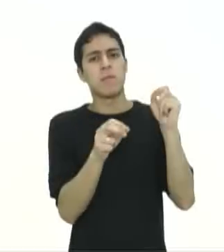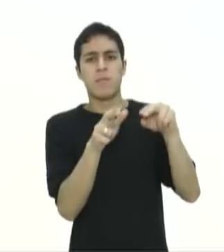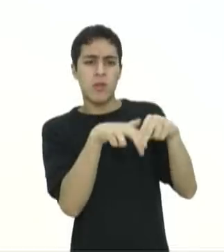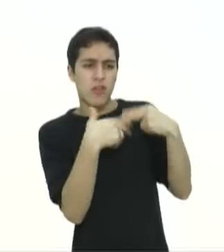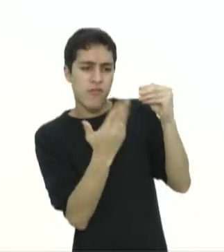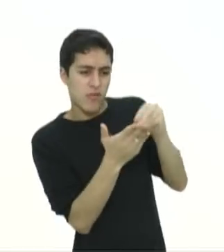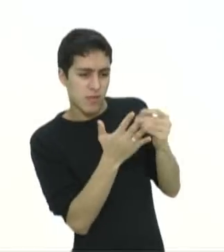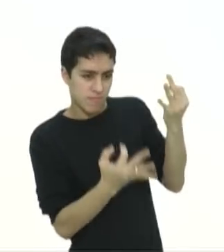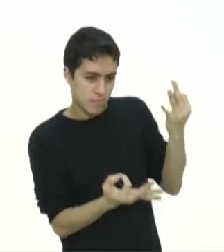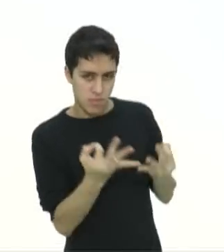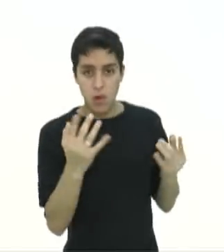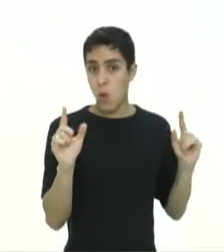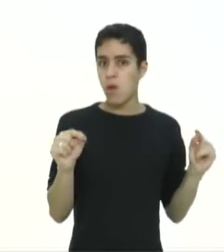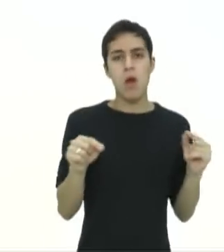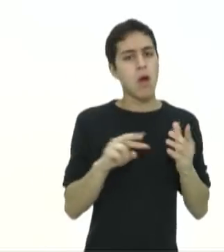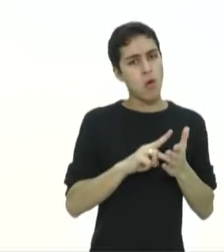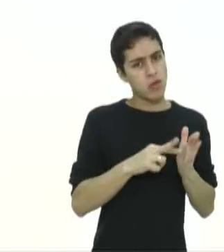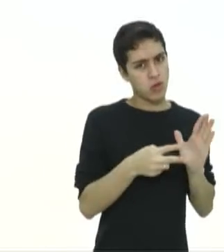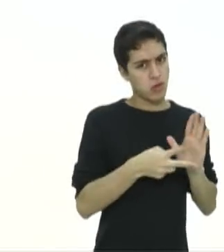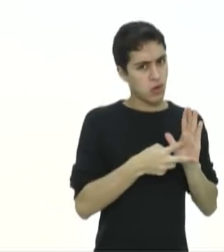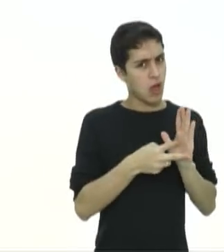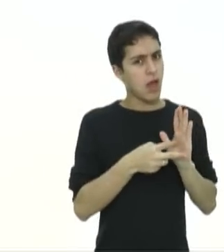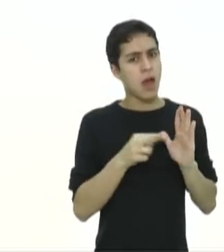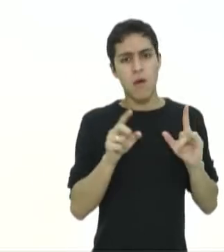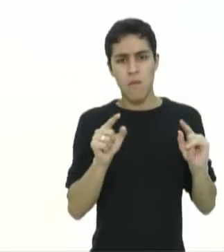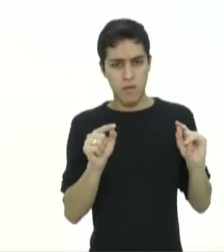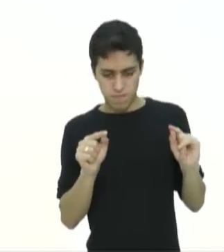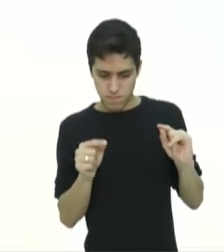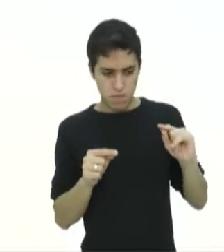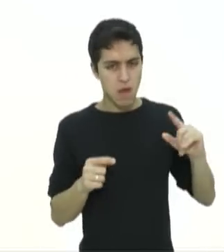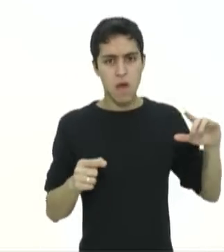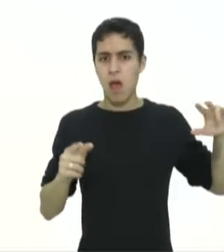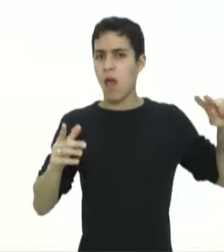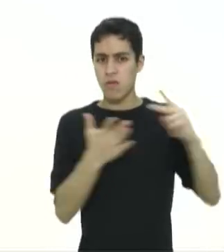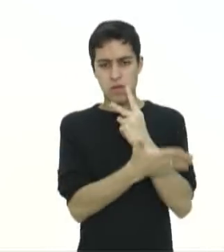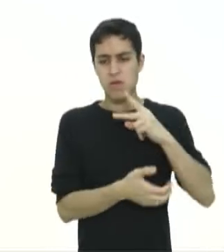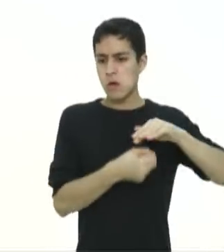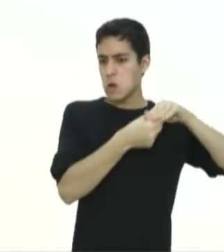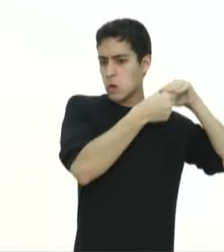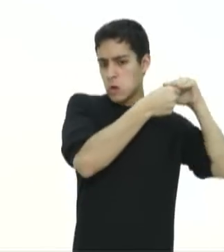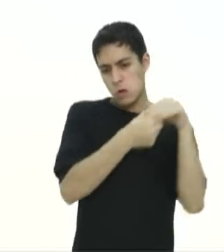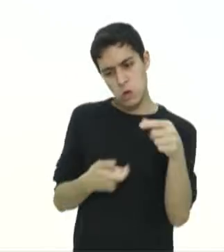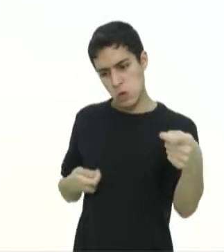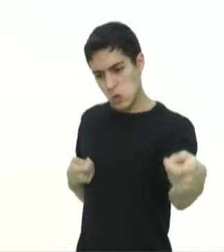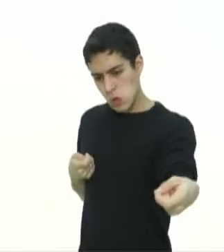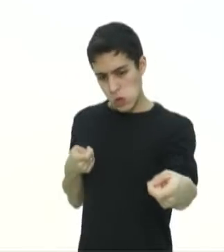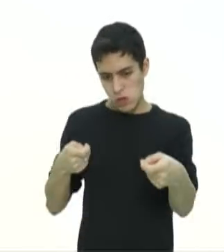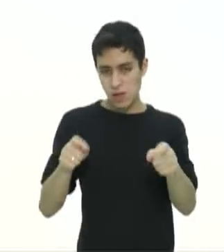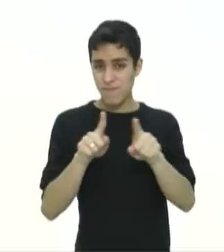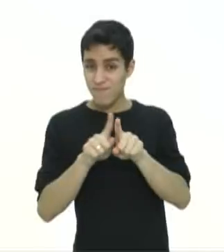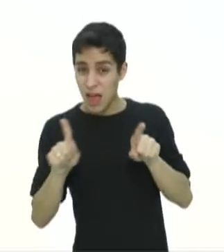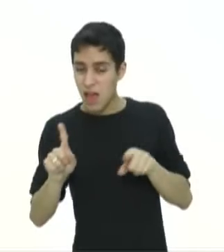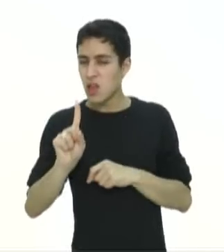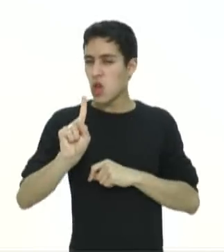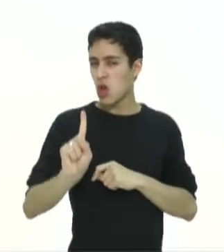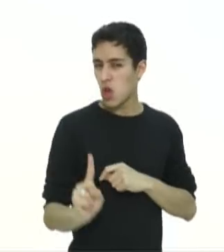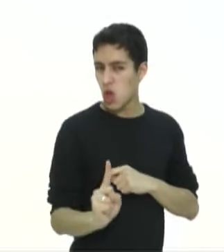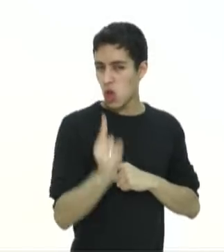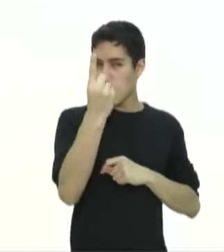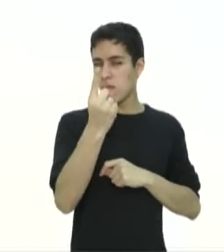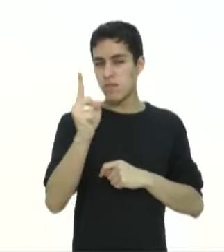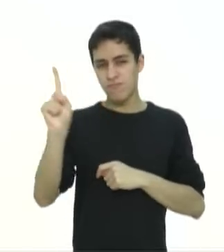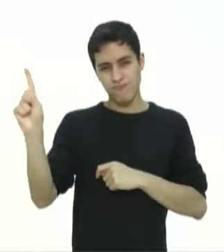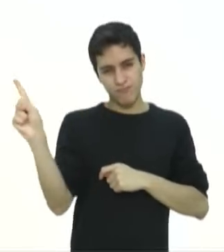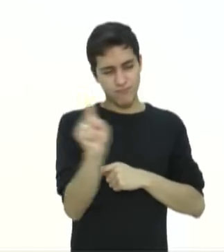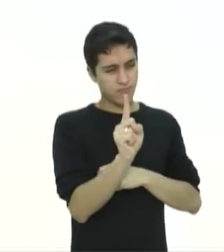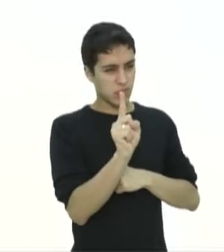foi reprimida, tá? Então rapidamente foi contida a revolta, mas um dos integrantes, Thomas Davats,